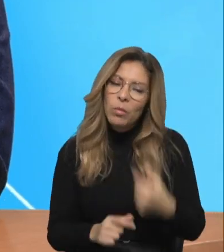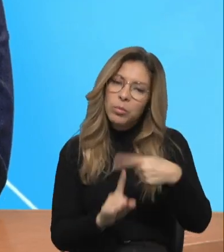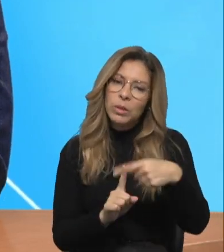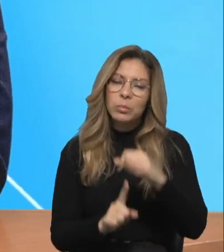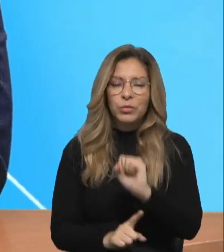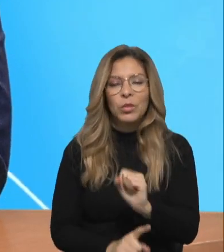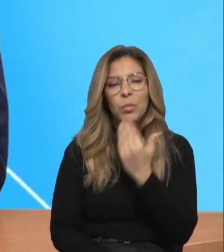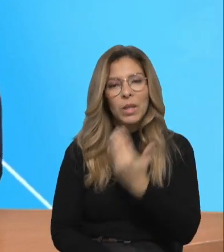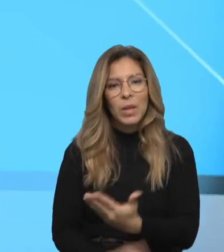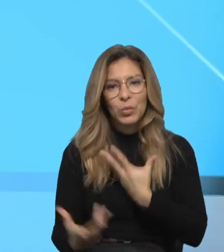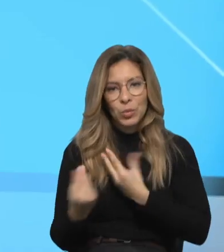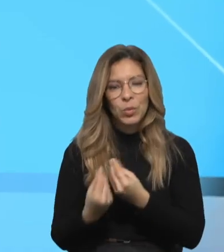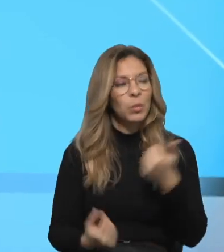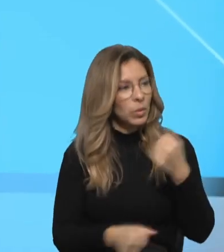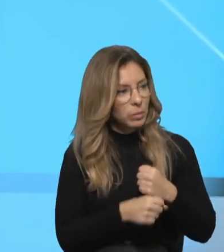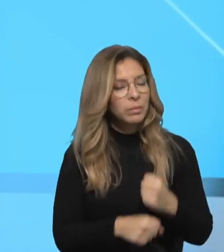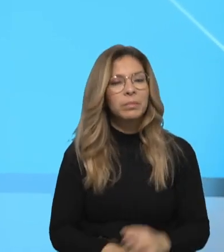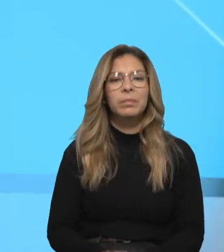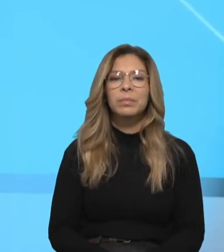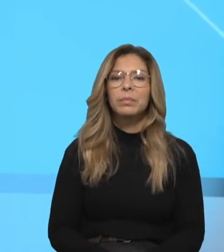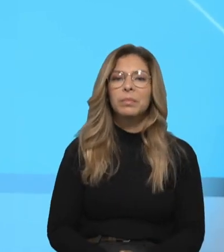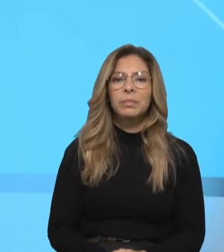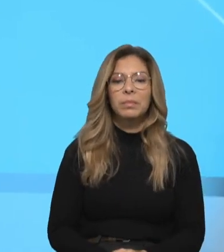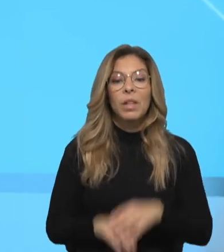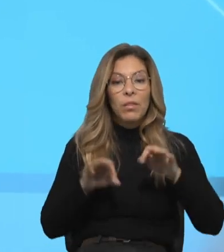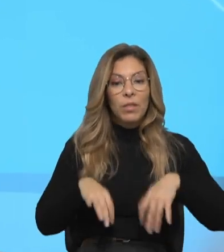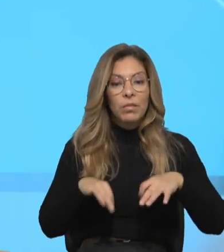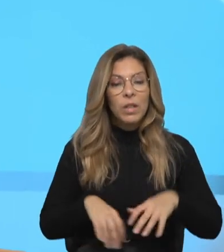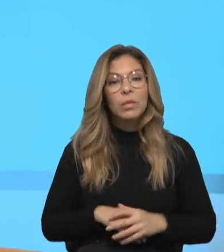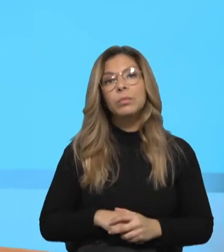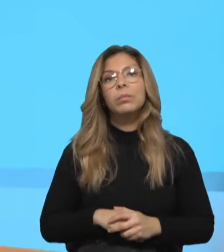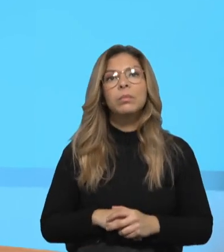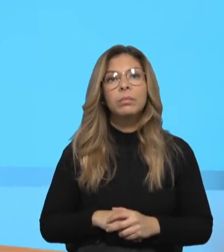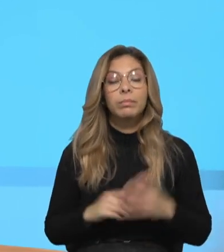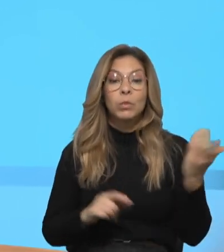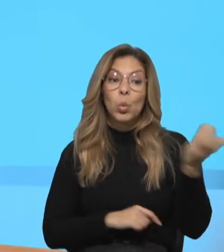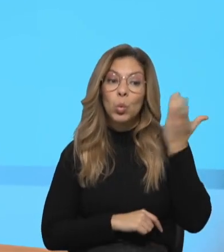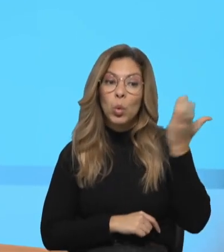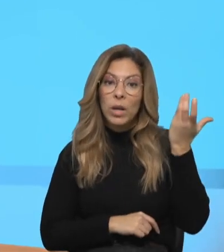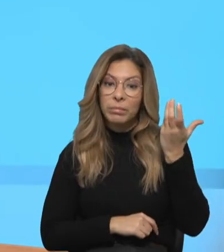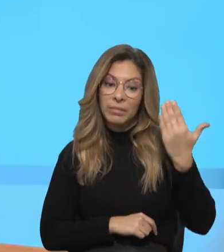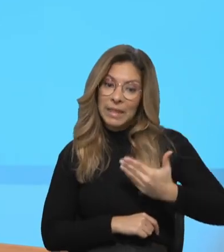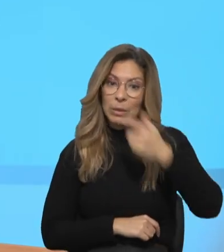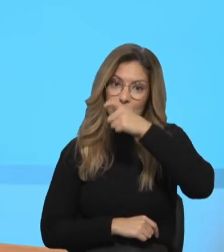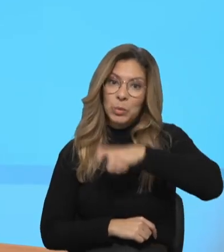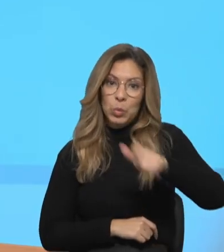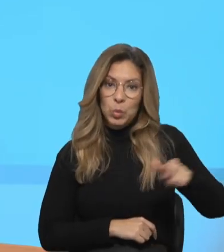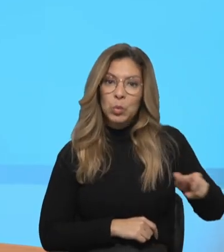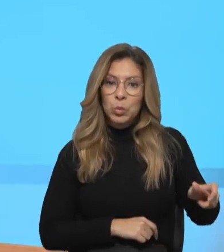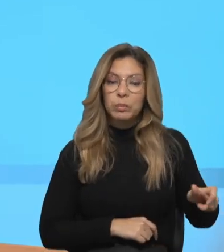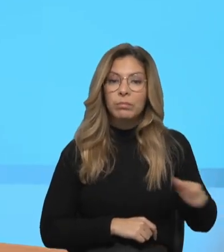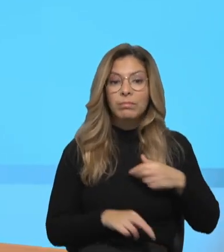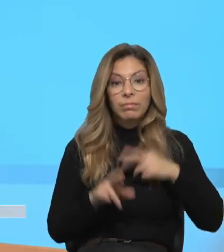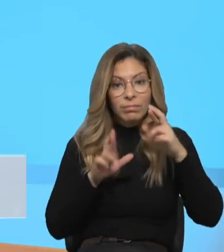Muito obrigada. Muito obrigado. Bom trabalho. E a terminar, faço votos de facto que esta cultura dos direitos humanos possa marcar o ano que está a